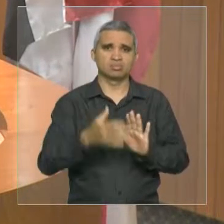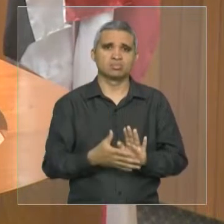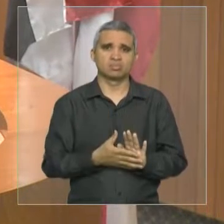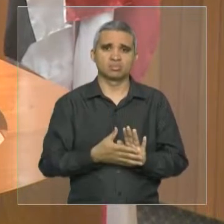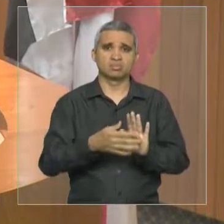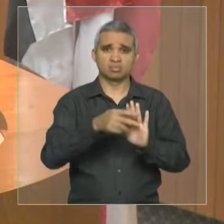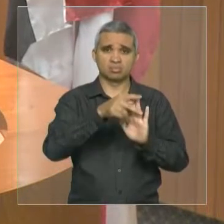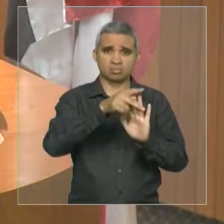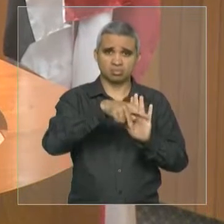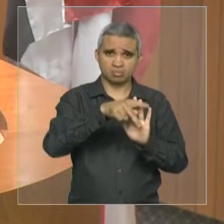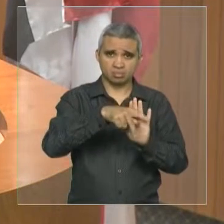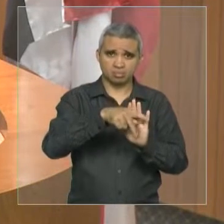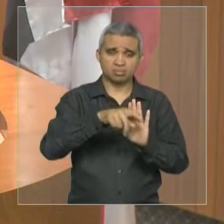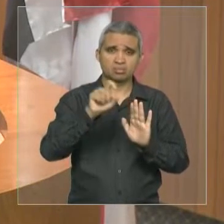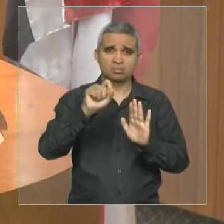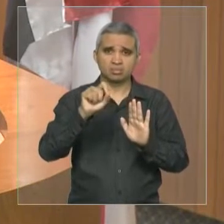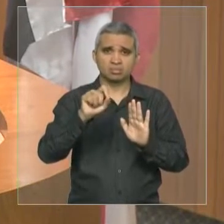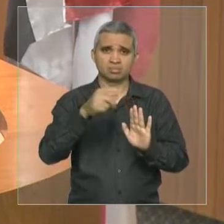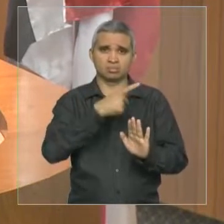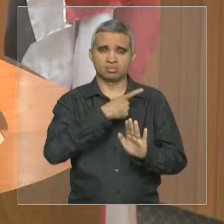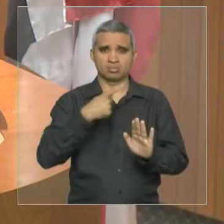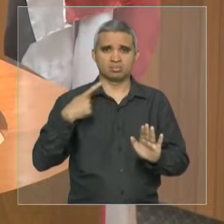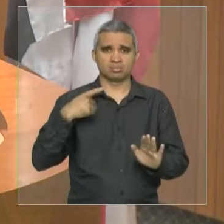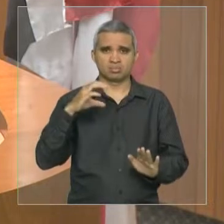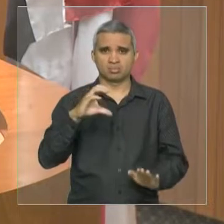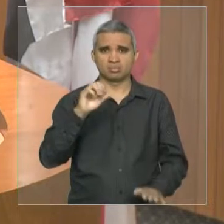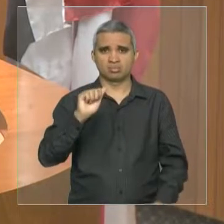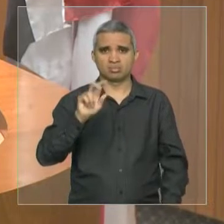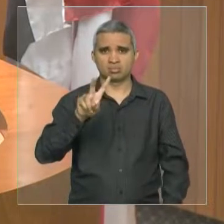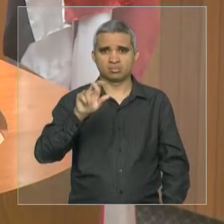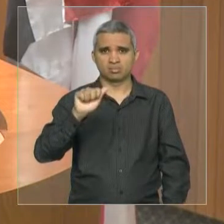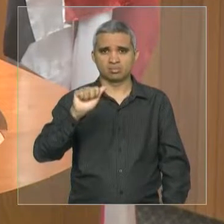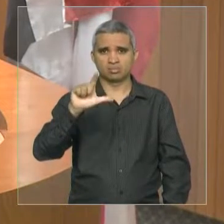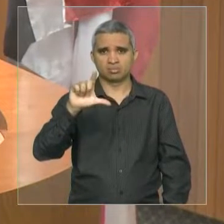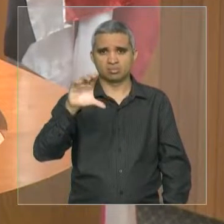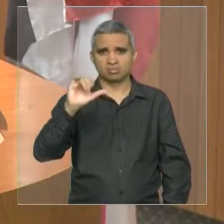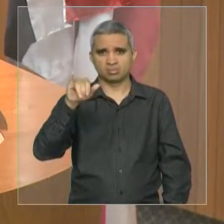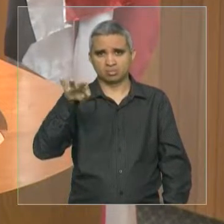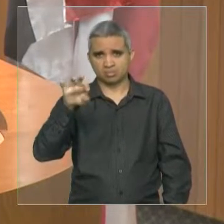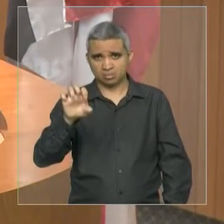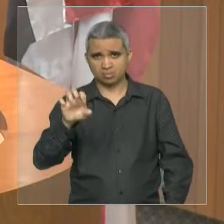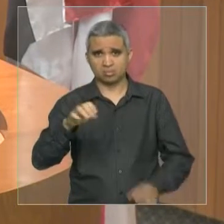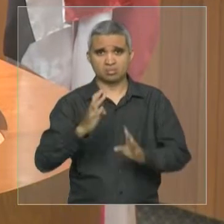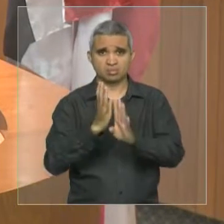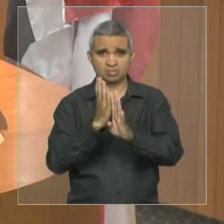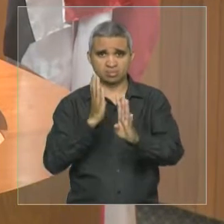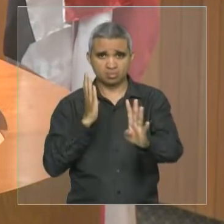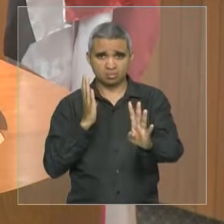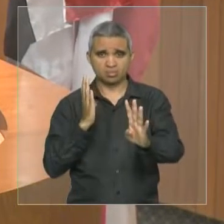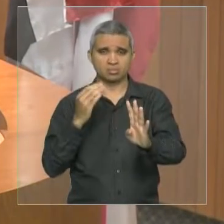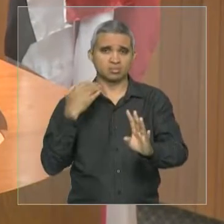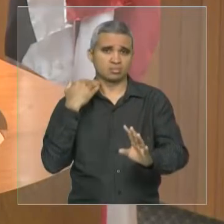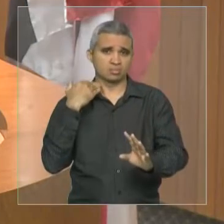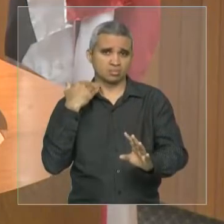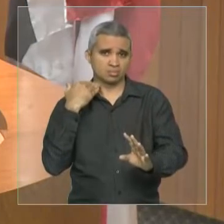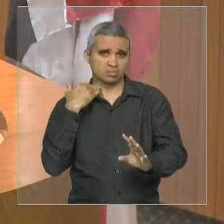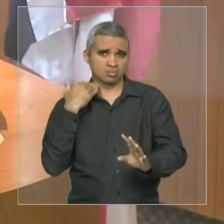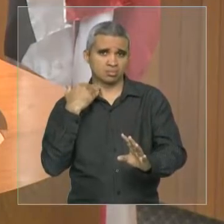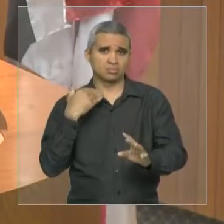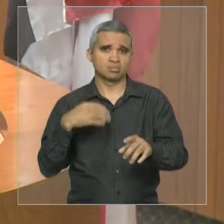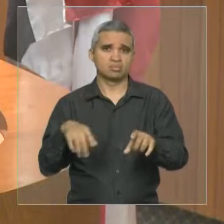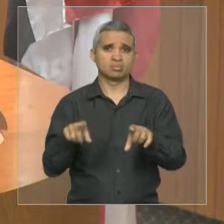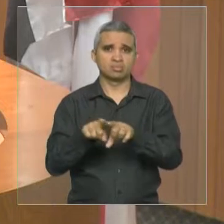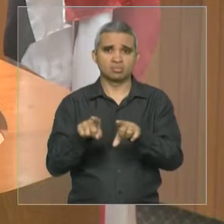preferência, deputado Pastor Cavalcante, para os diabéticos nas filas de bancos e das repartições públicas.